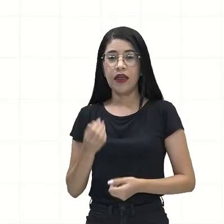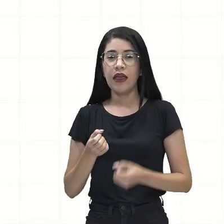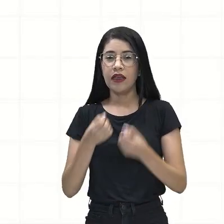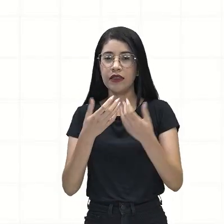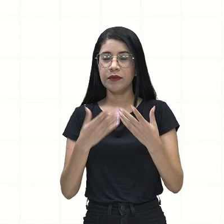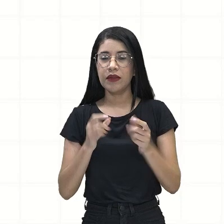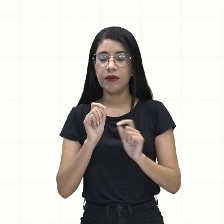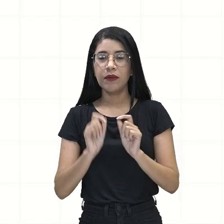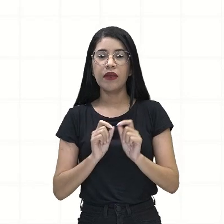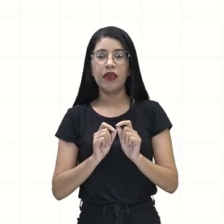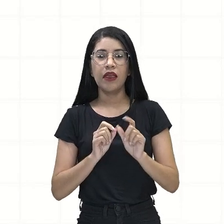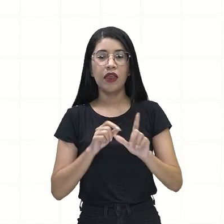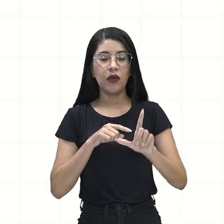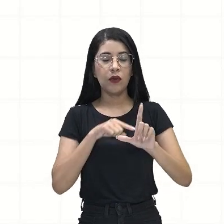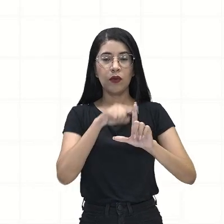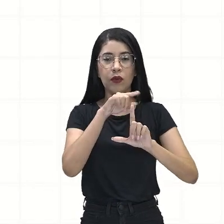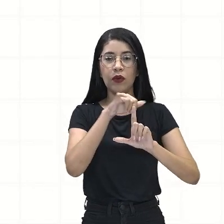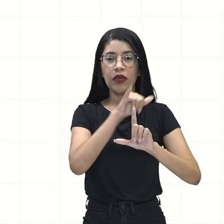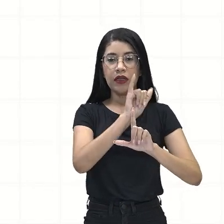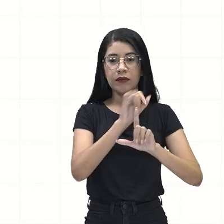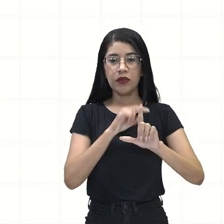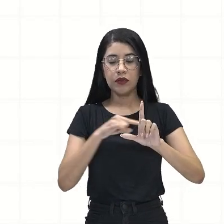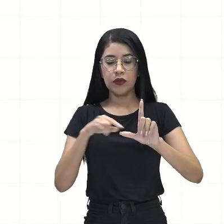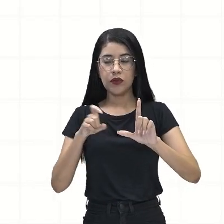do X, né? Ele está aqui, ó.